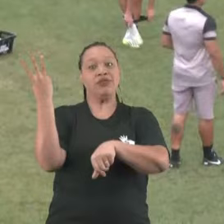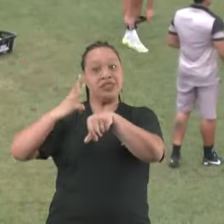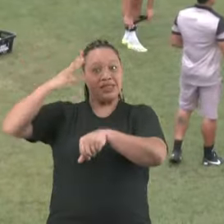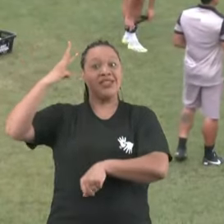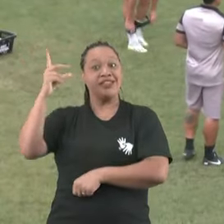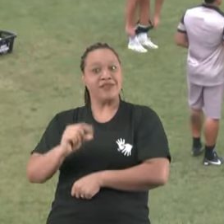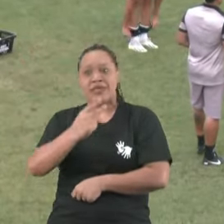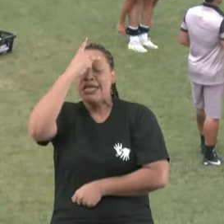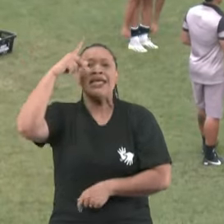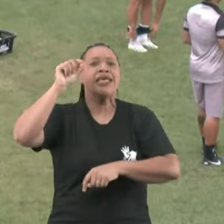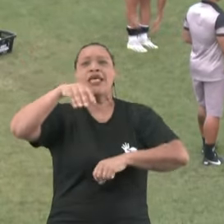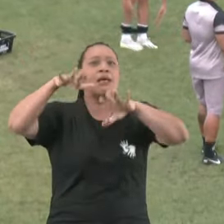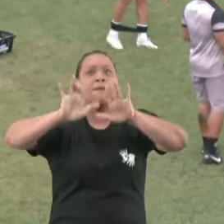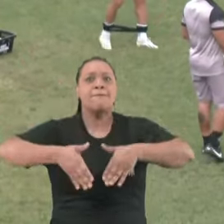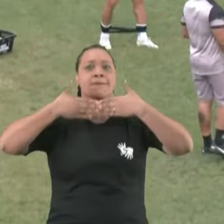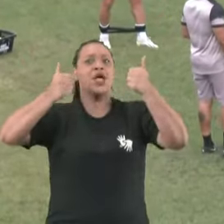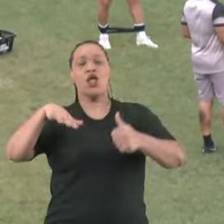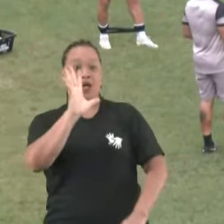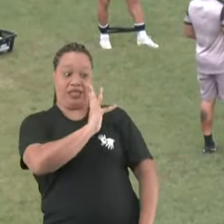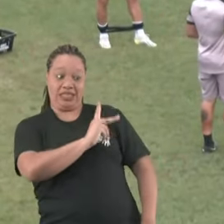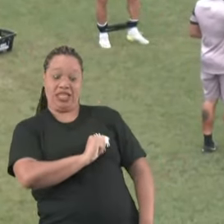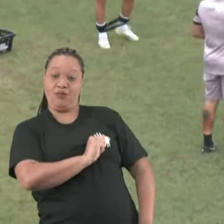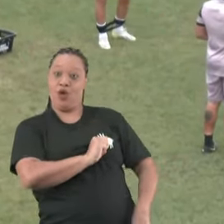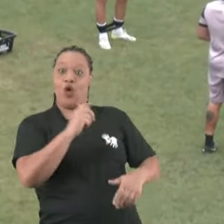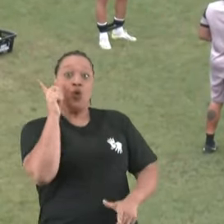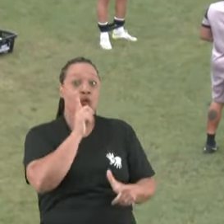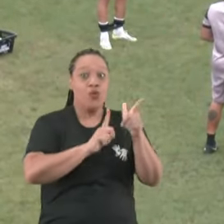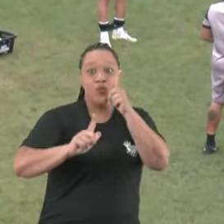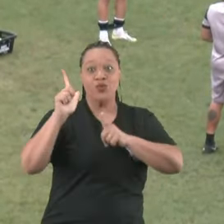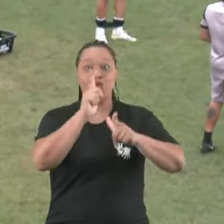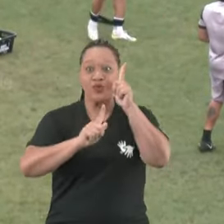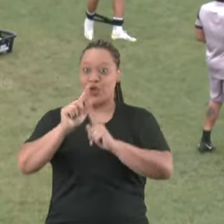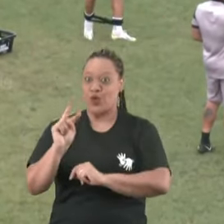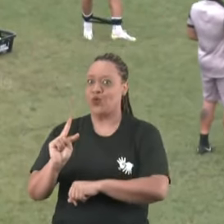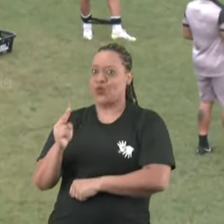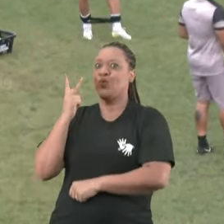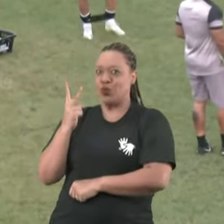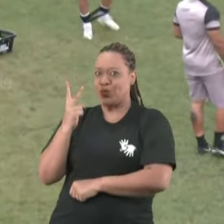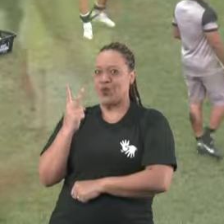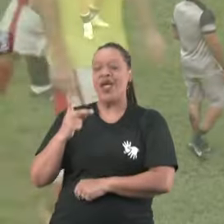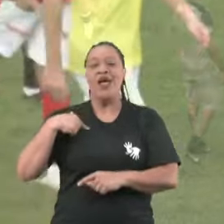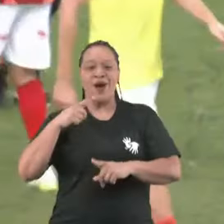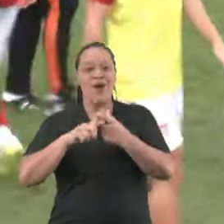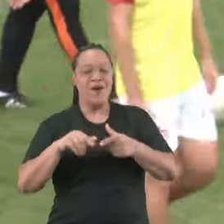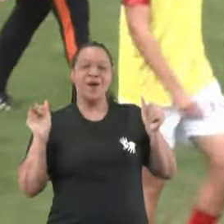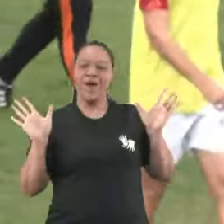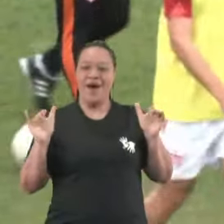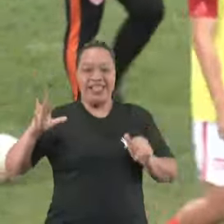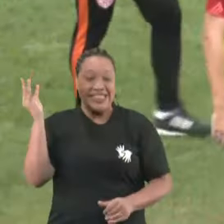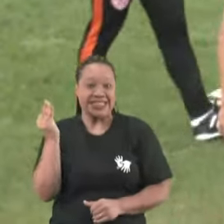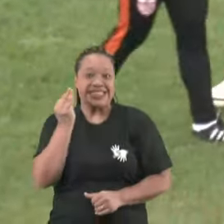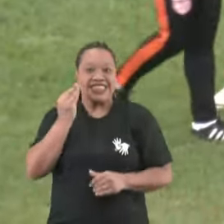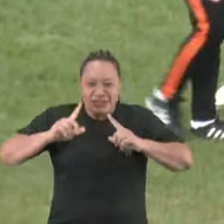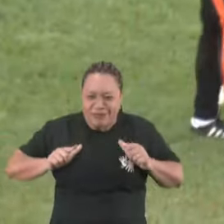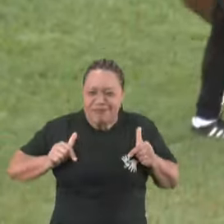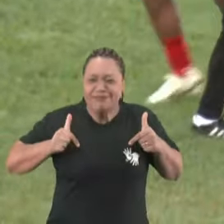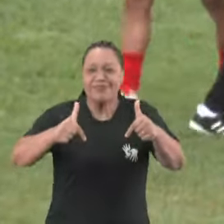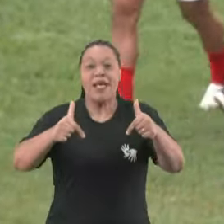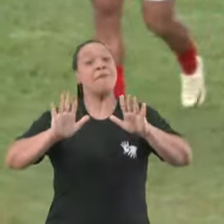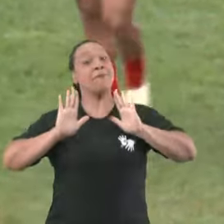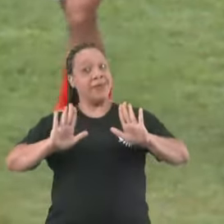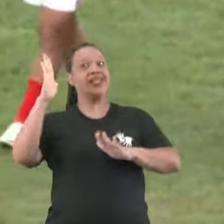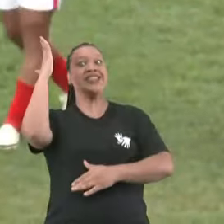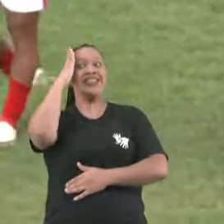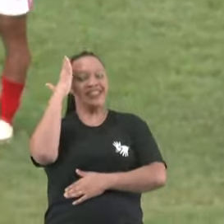que leva a melhor? O CRB conseguiu os últimos dois, o ASA busca uma revanche, mas sabe que para